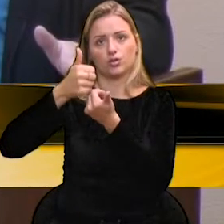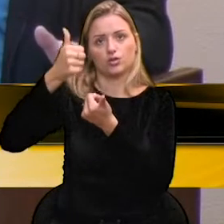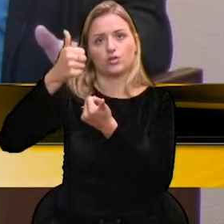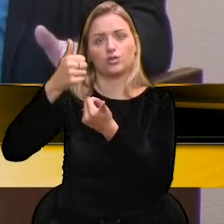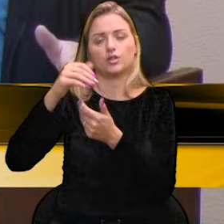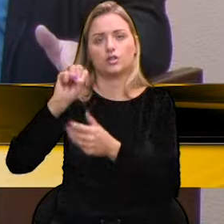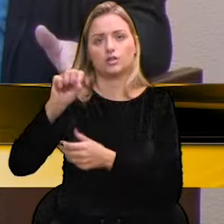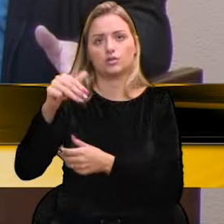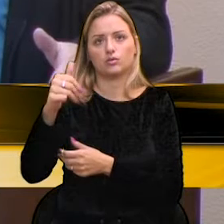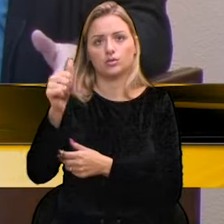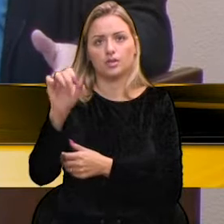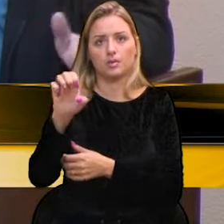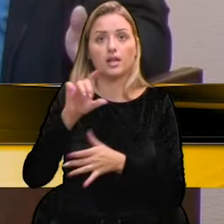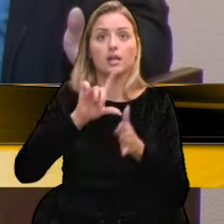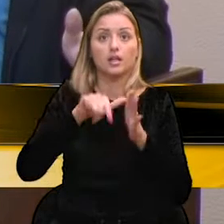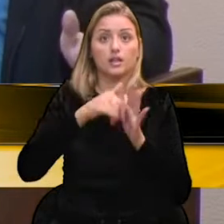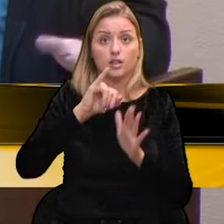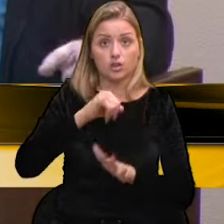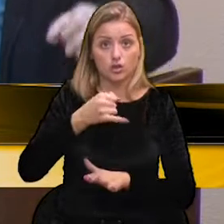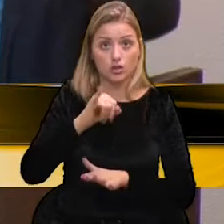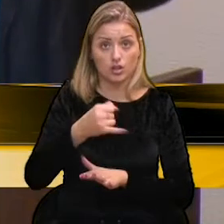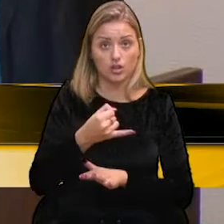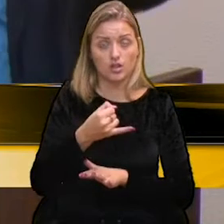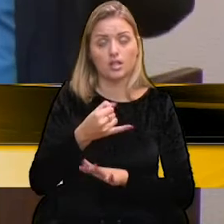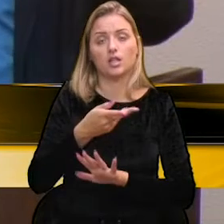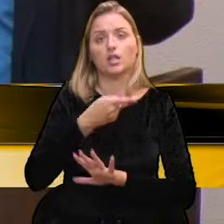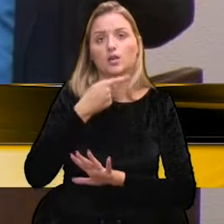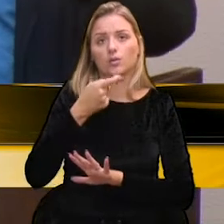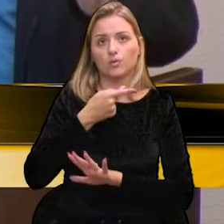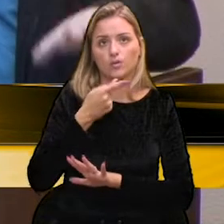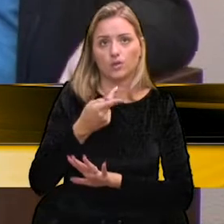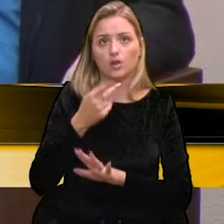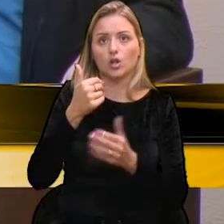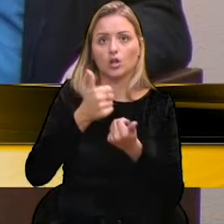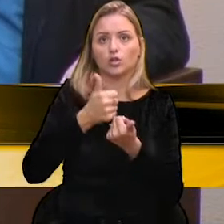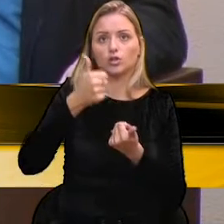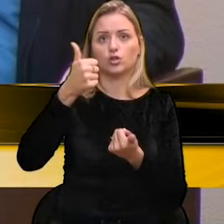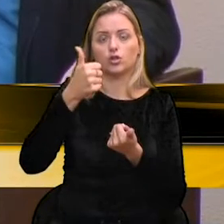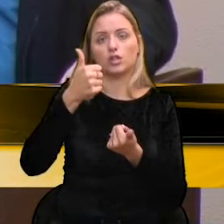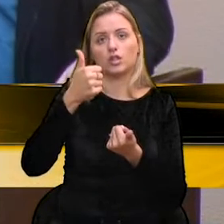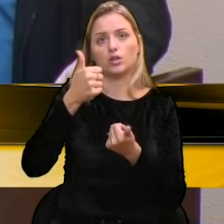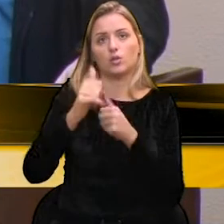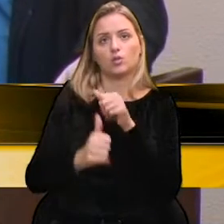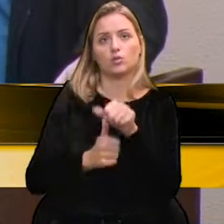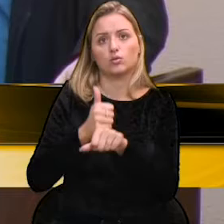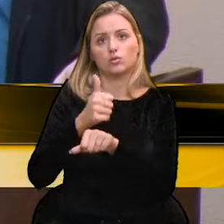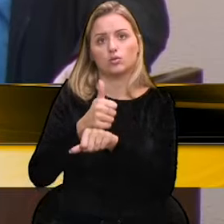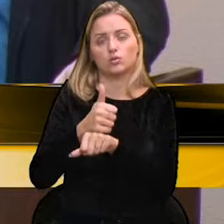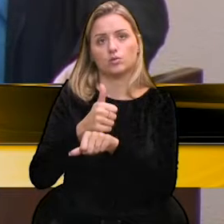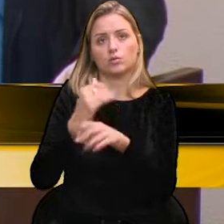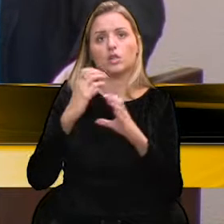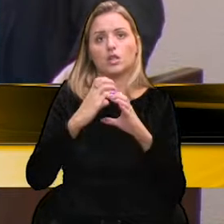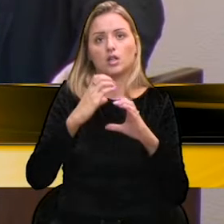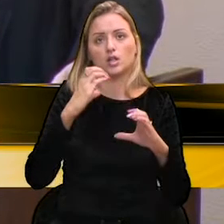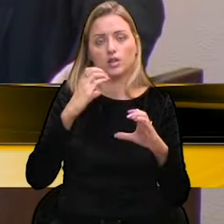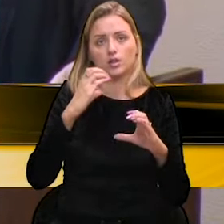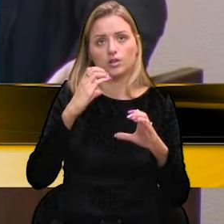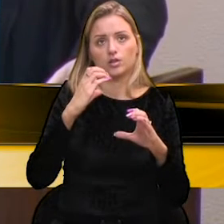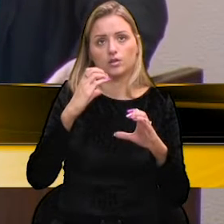Inicialmente, em janeiro, foi anunciado como diretor provisório o engenheiro